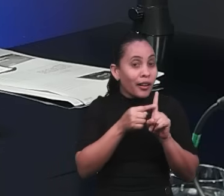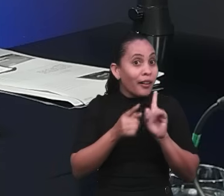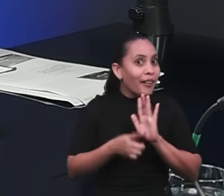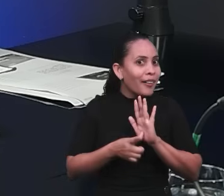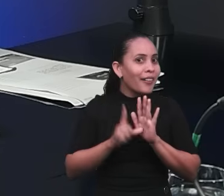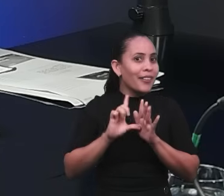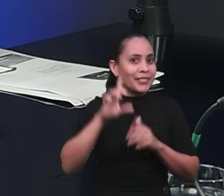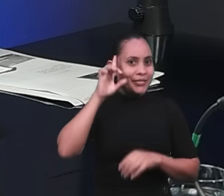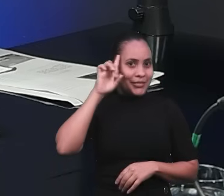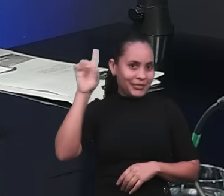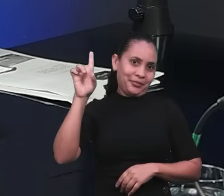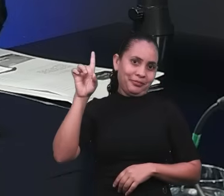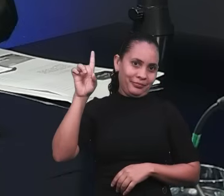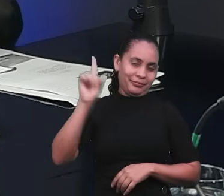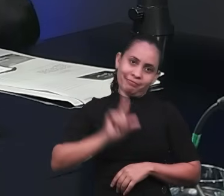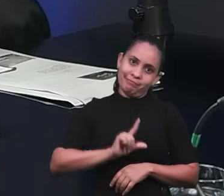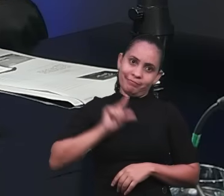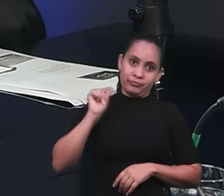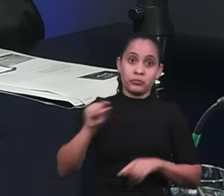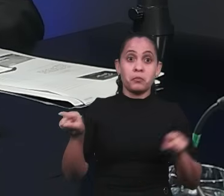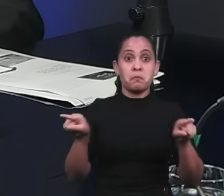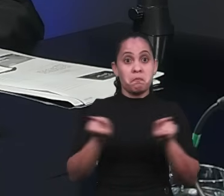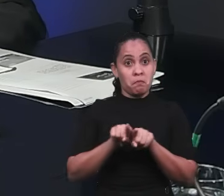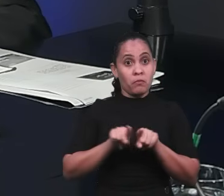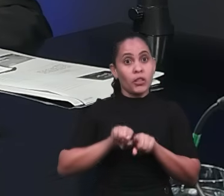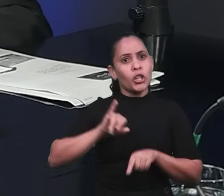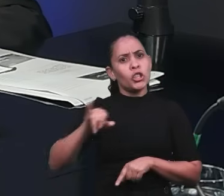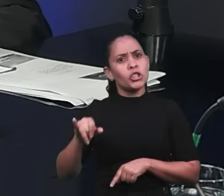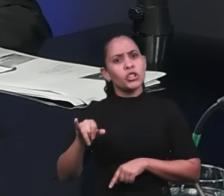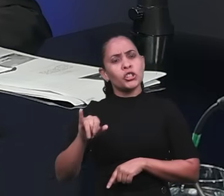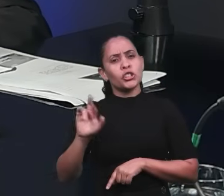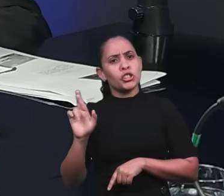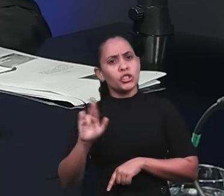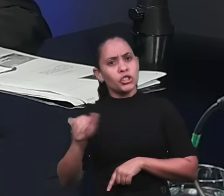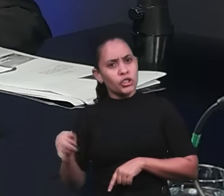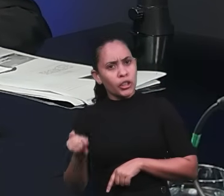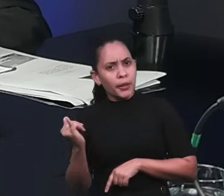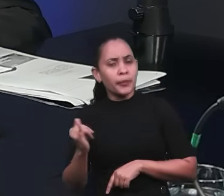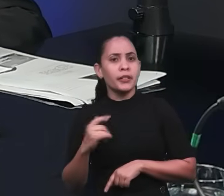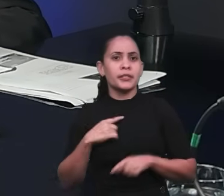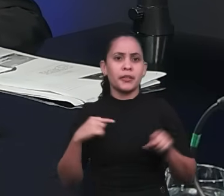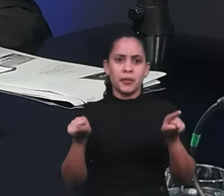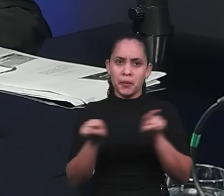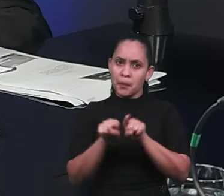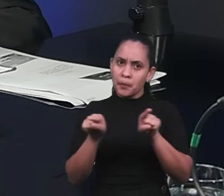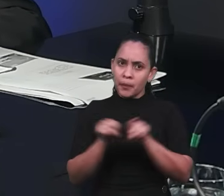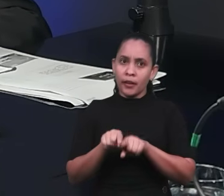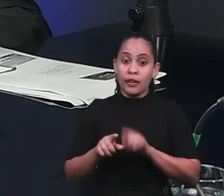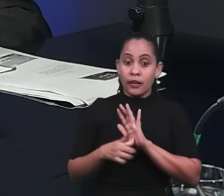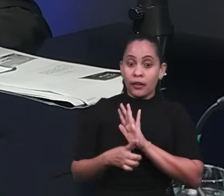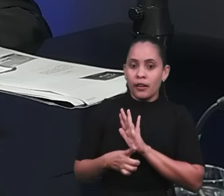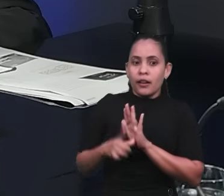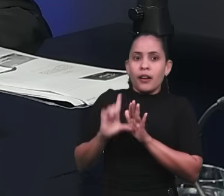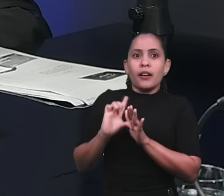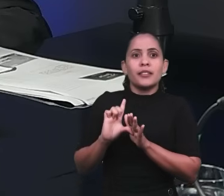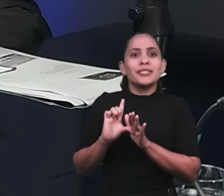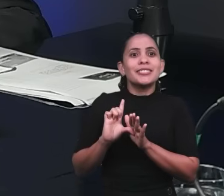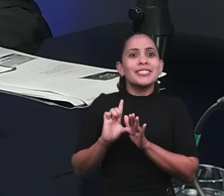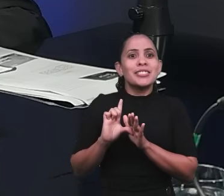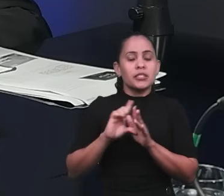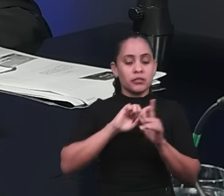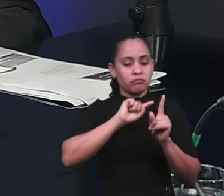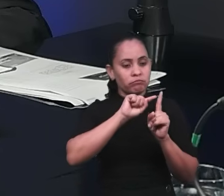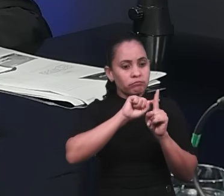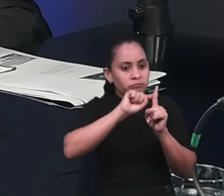de Jeremias. O Senhor falou, né, que ainda antes que te formasses na